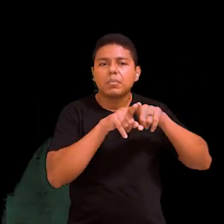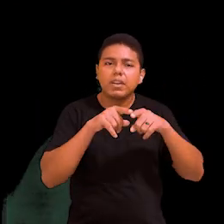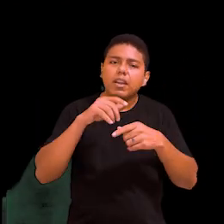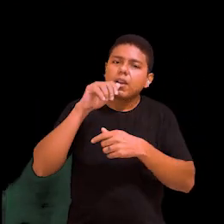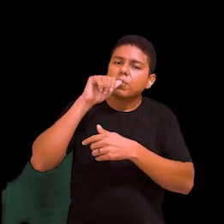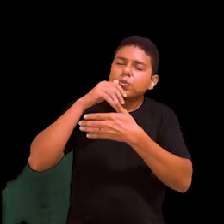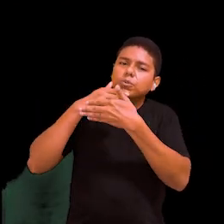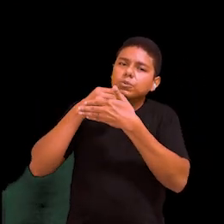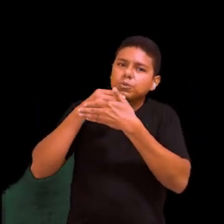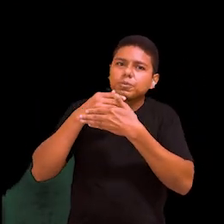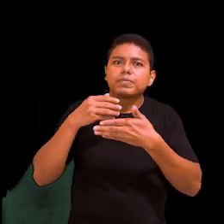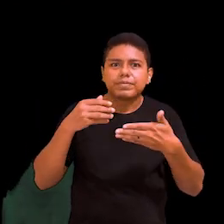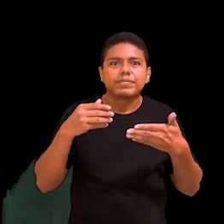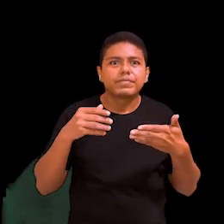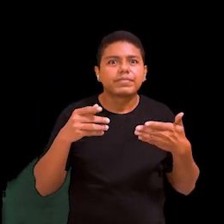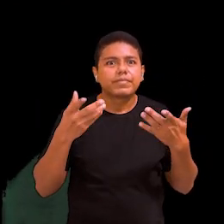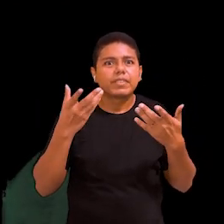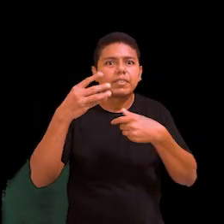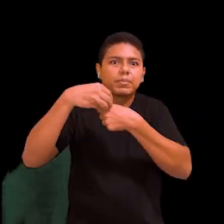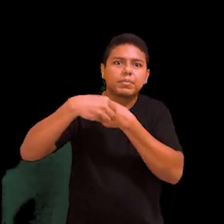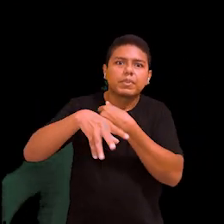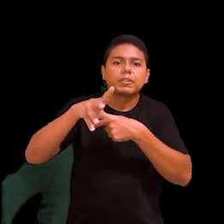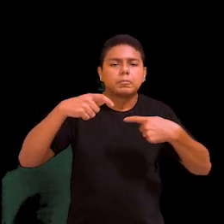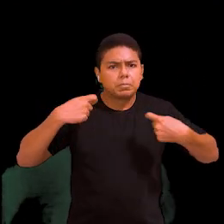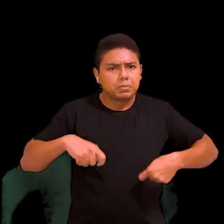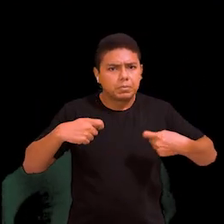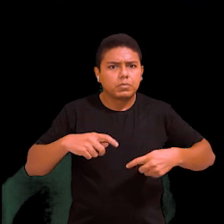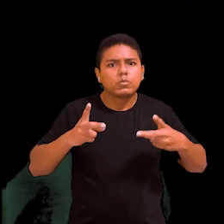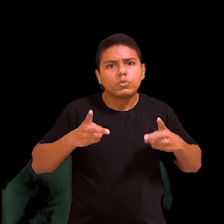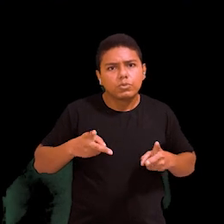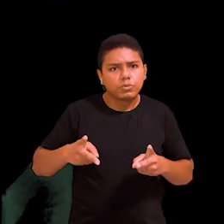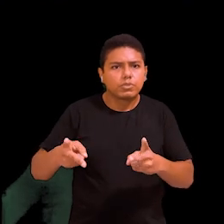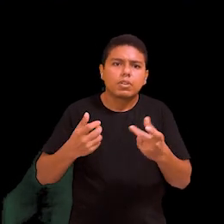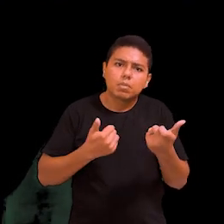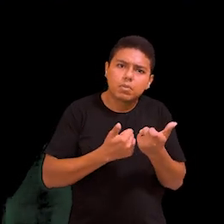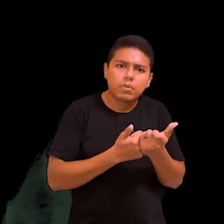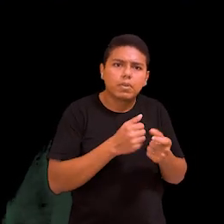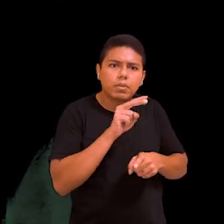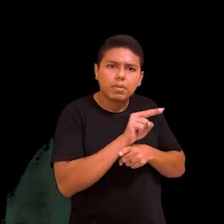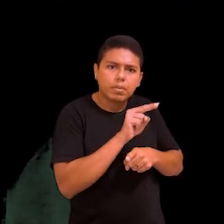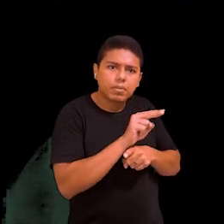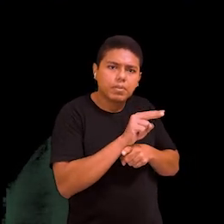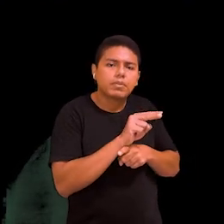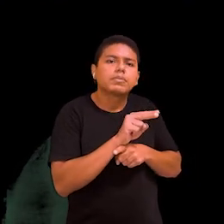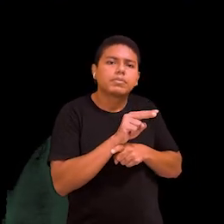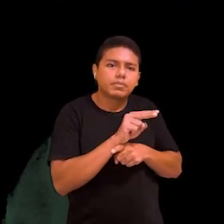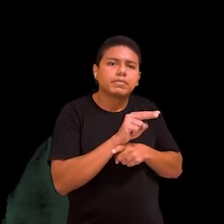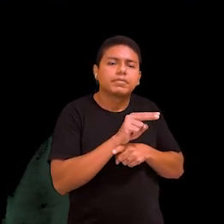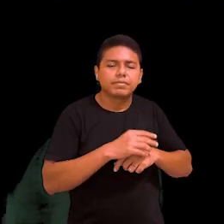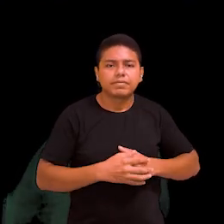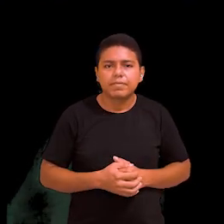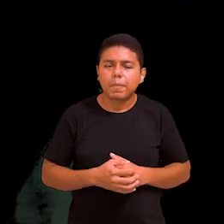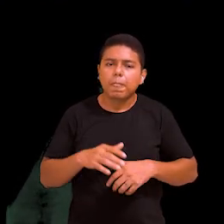há brinquedos e uma mamadeira. E a mensagem que é preciso continuar apoiando